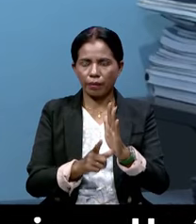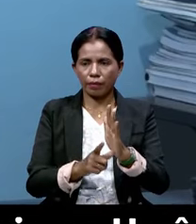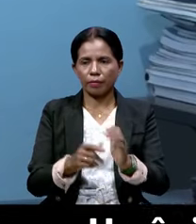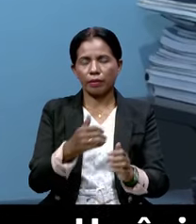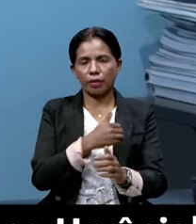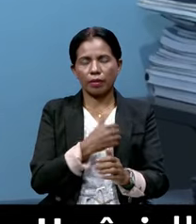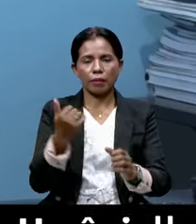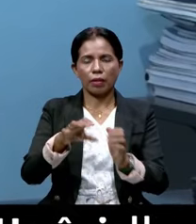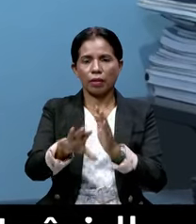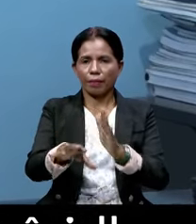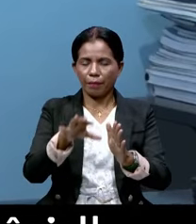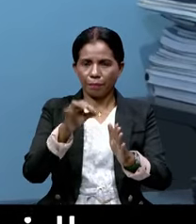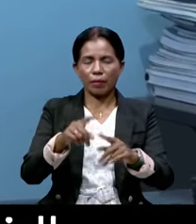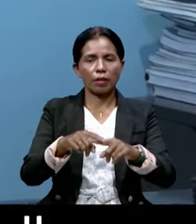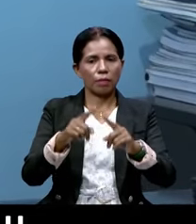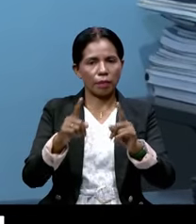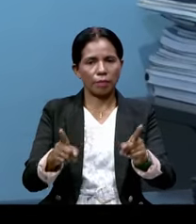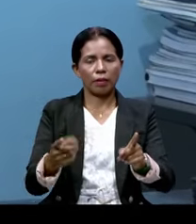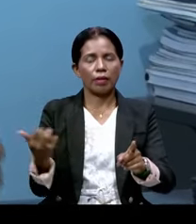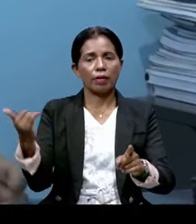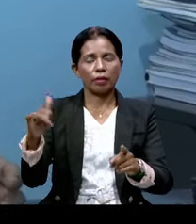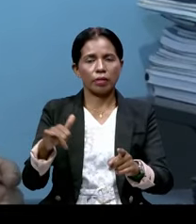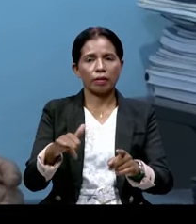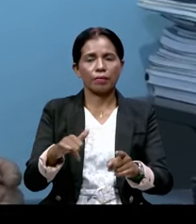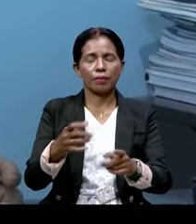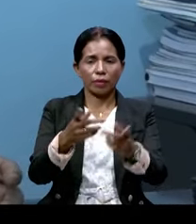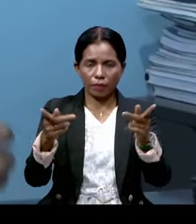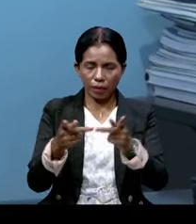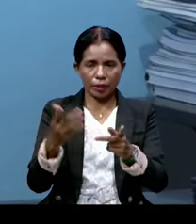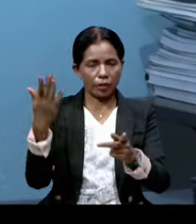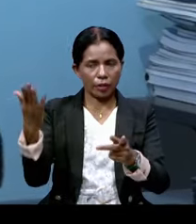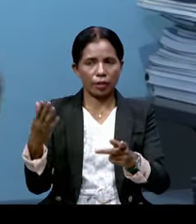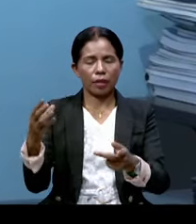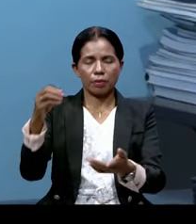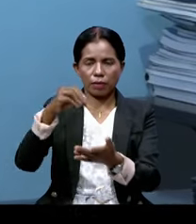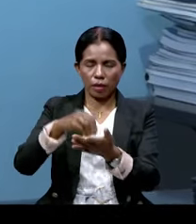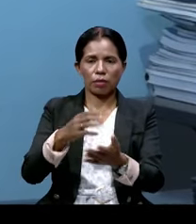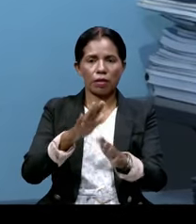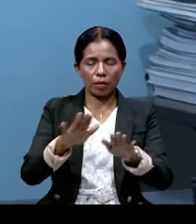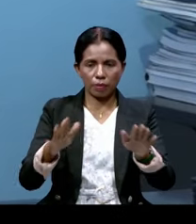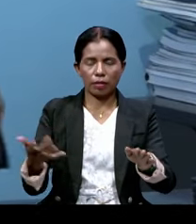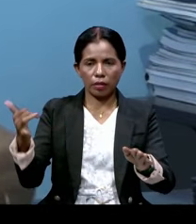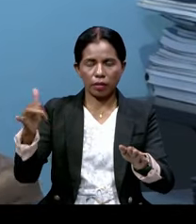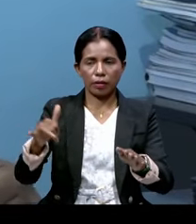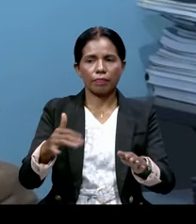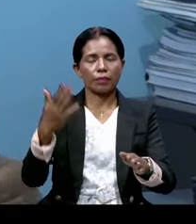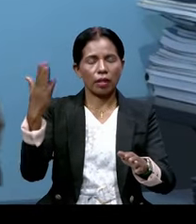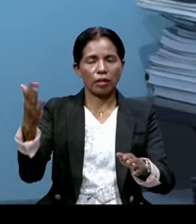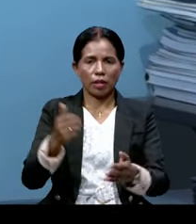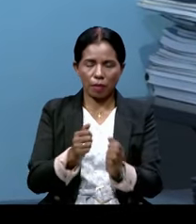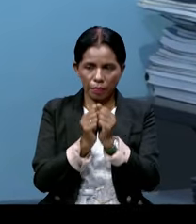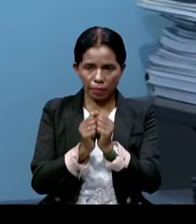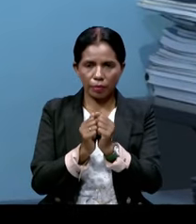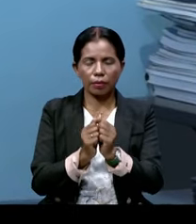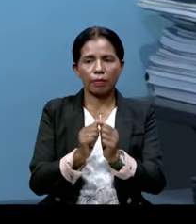bem retado julgamento, mas então se irá para o centro irá né, atuando irá para o acompanhamento